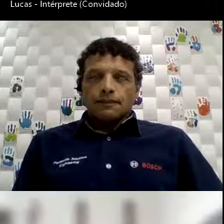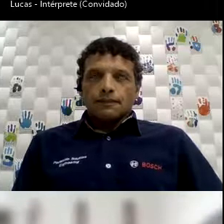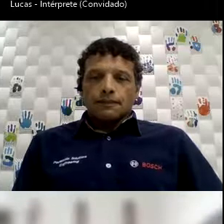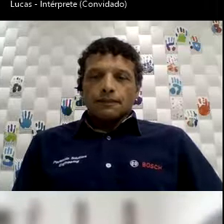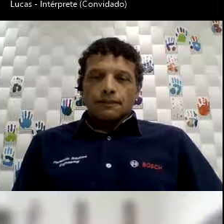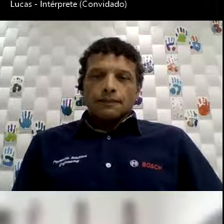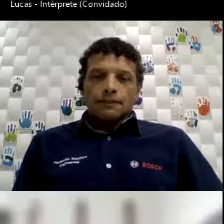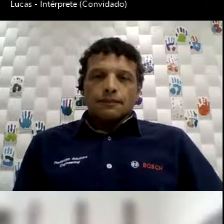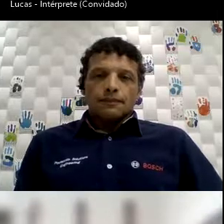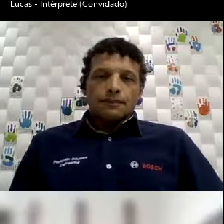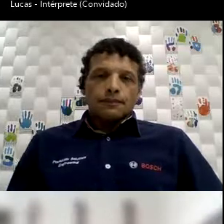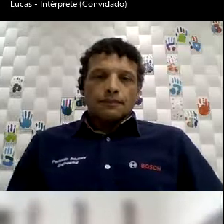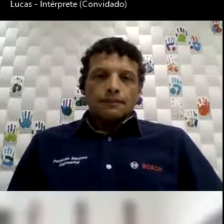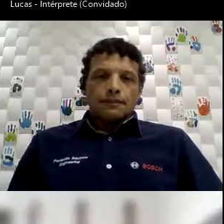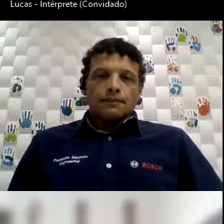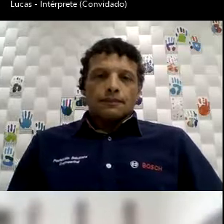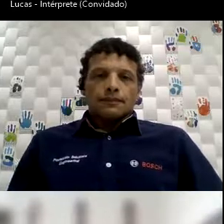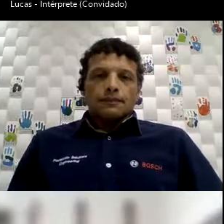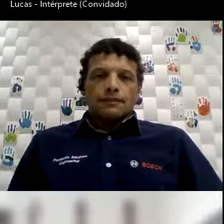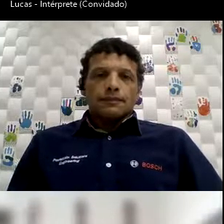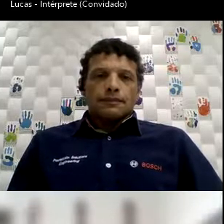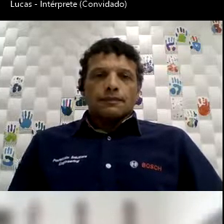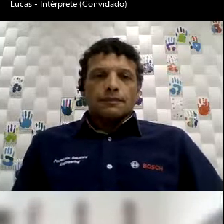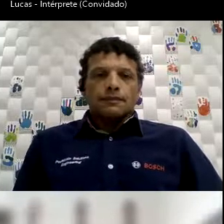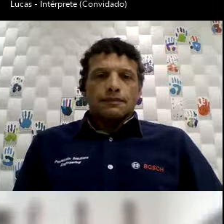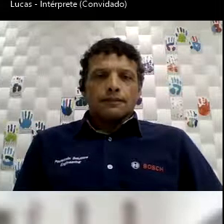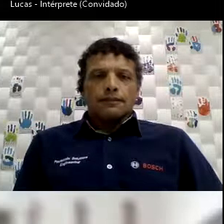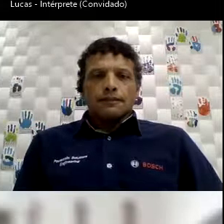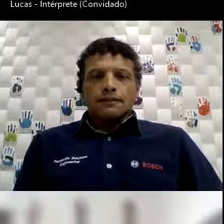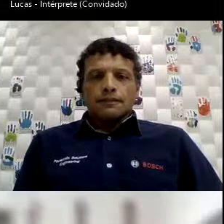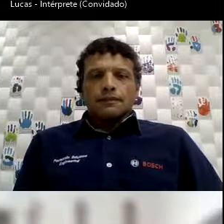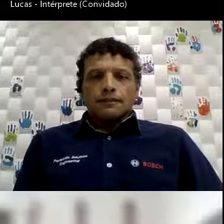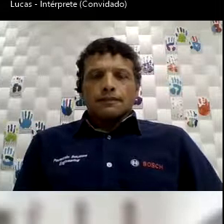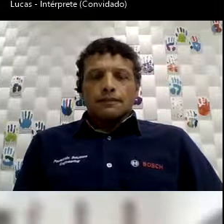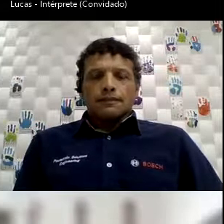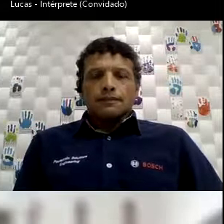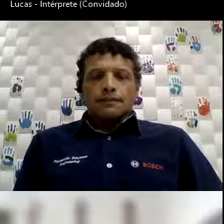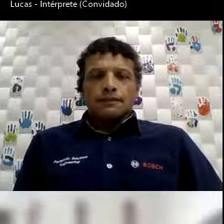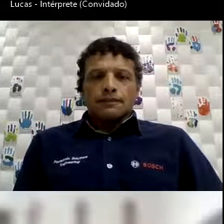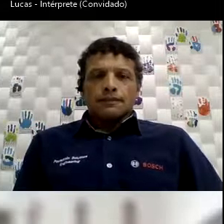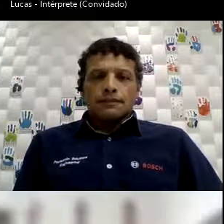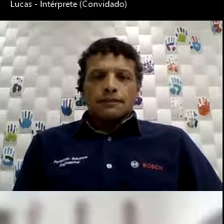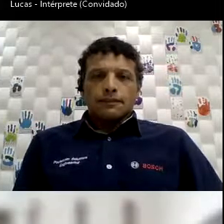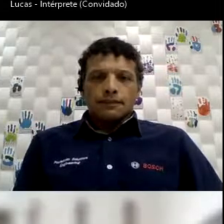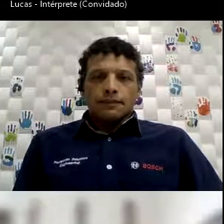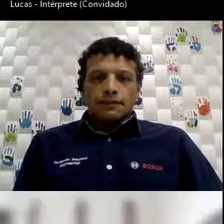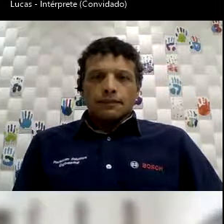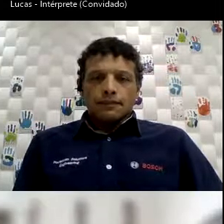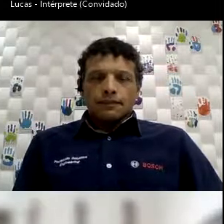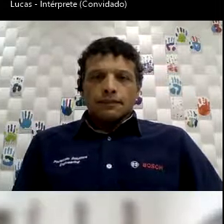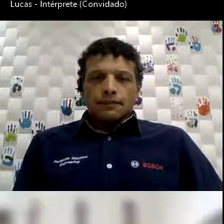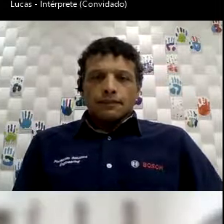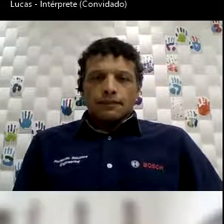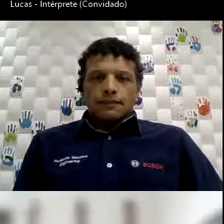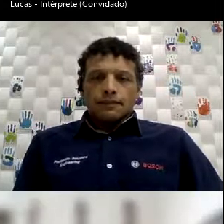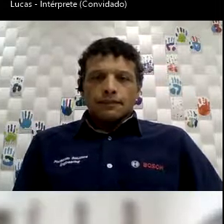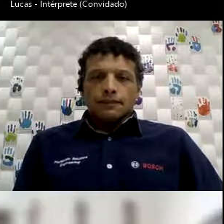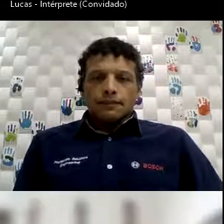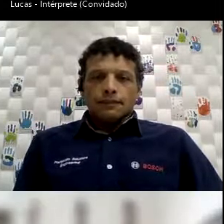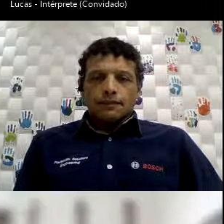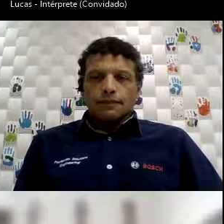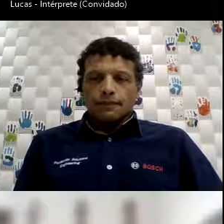é também, o porquê a Bosch e tudo mais, a parte de estudantes e graduados. E aí a gente tem tanto o programa de estágio falando um pouquinho de como conhece o programa,